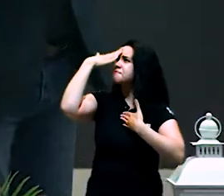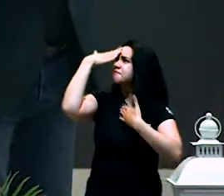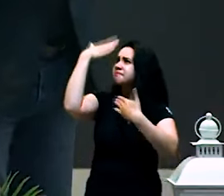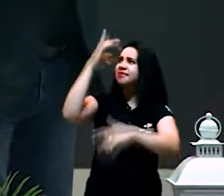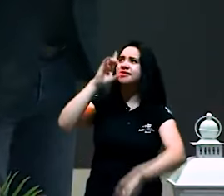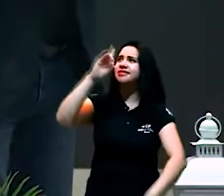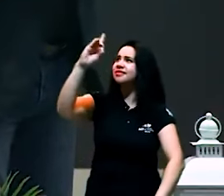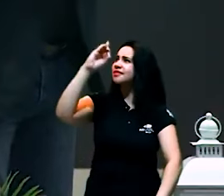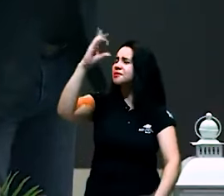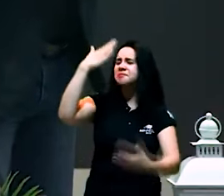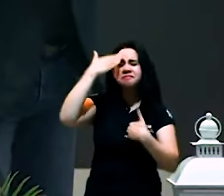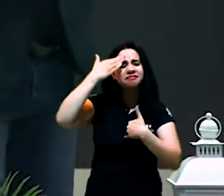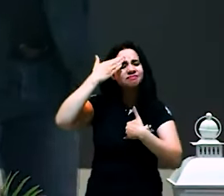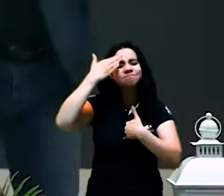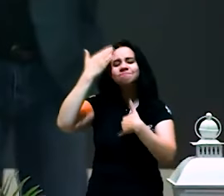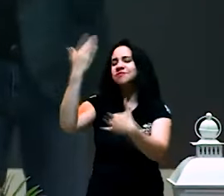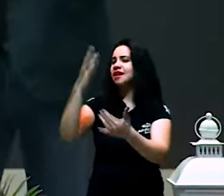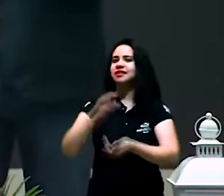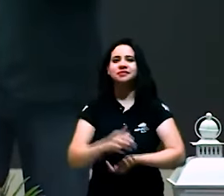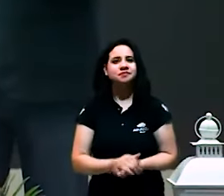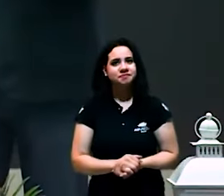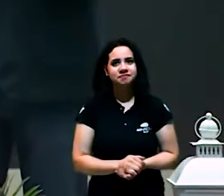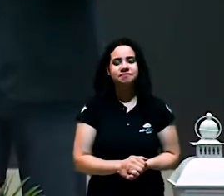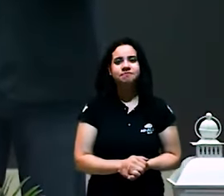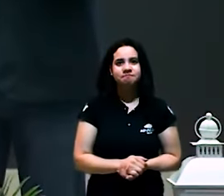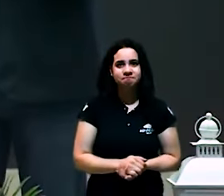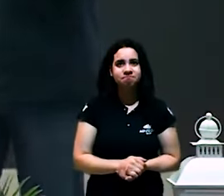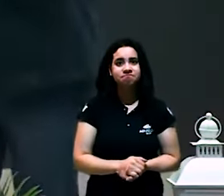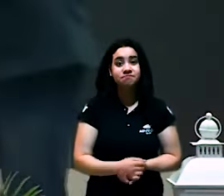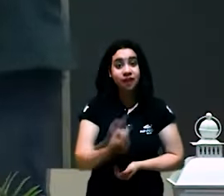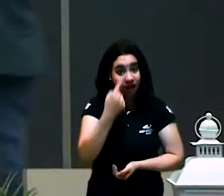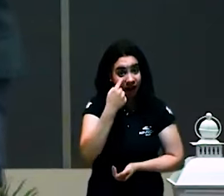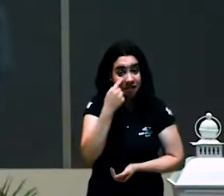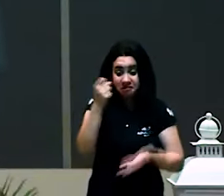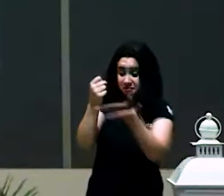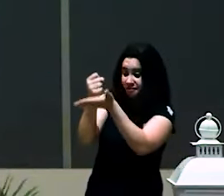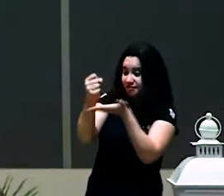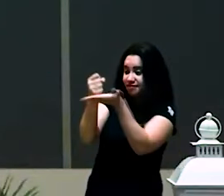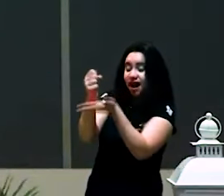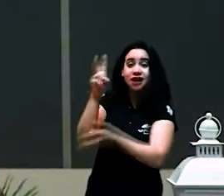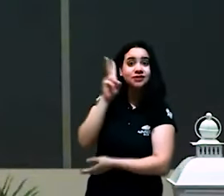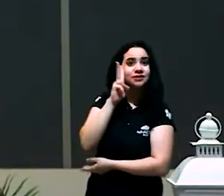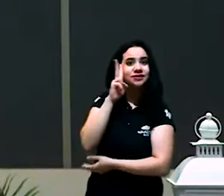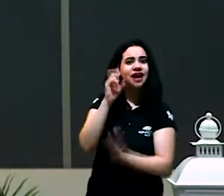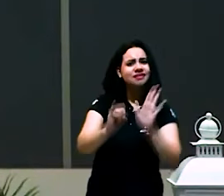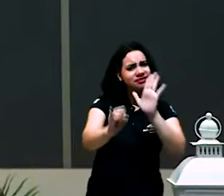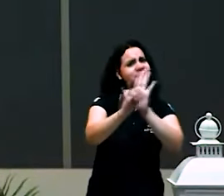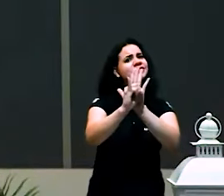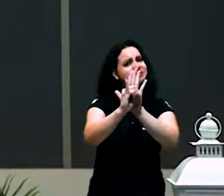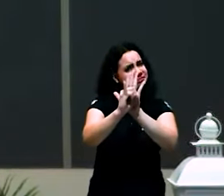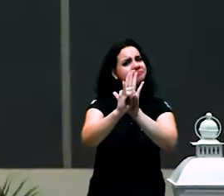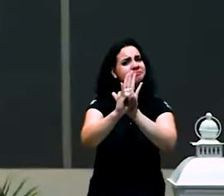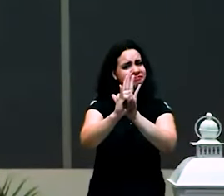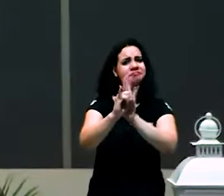nossa história. É daí onde nós vemos. É daí onde nós somos fruto. É daí que